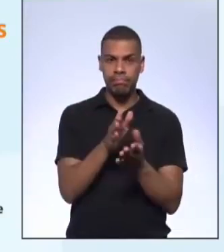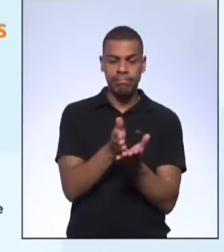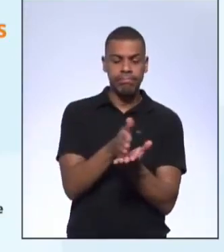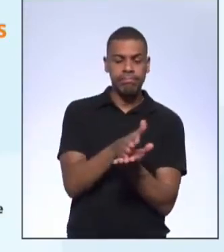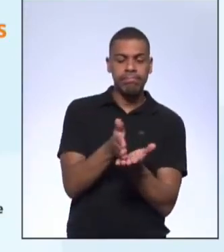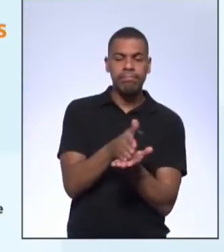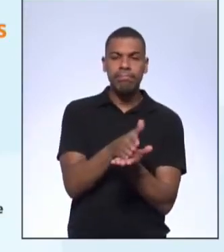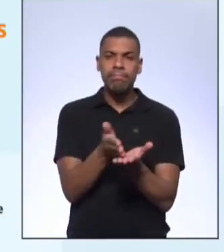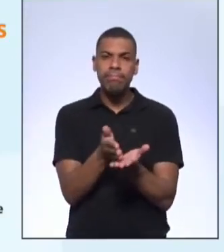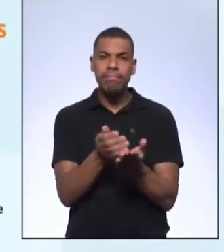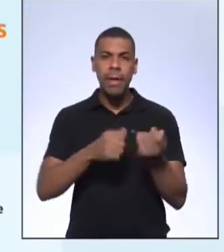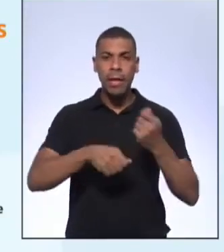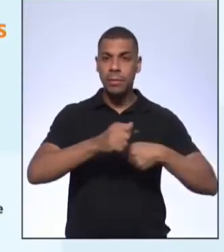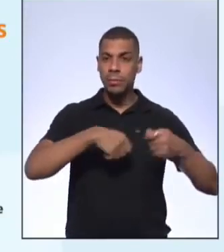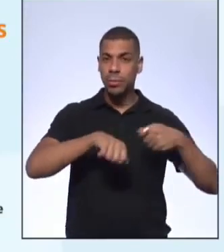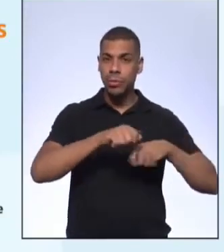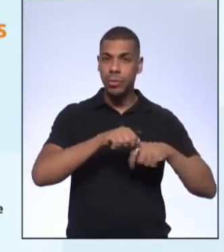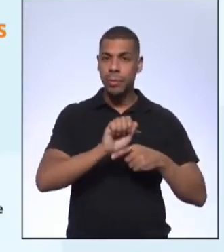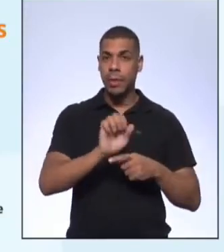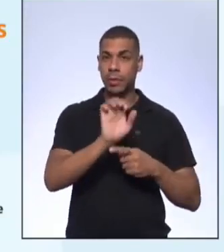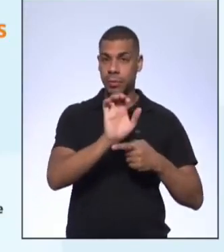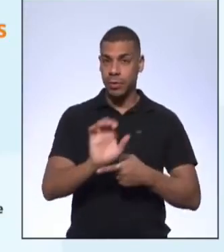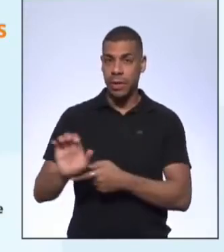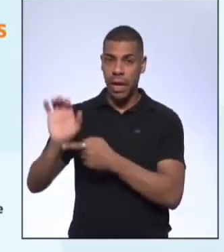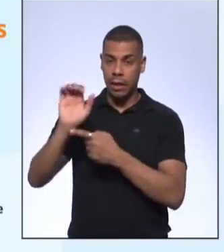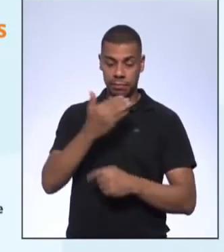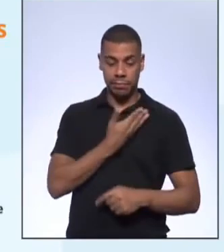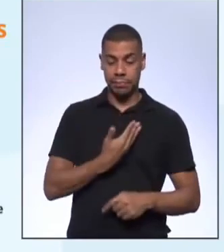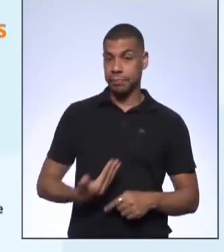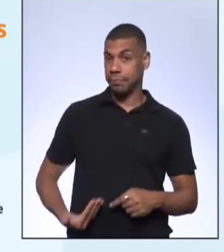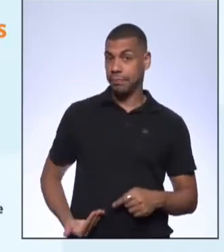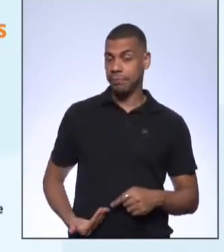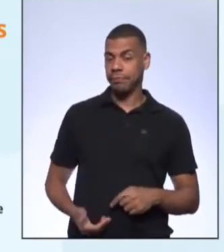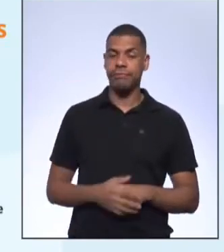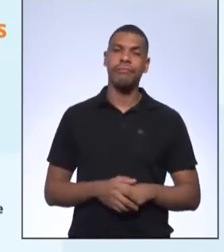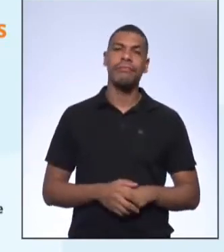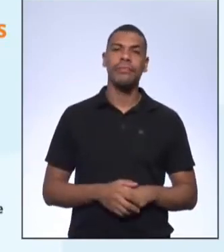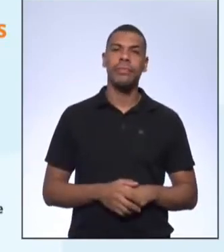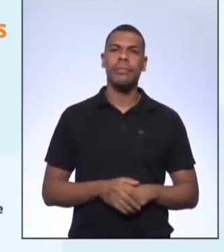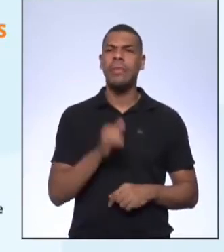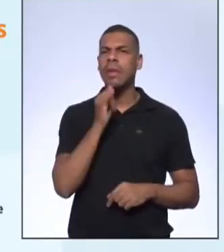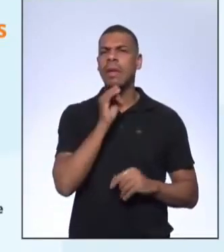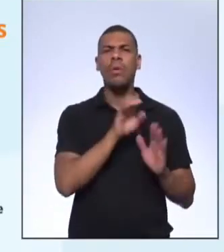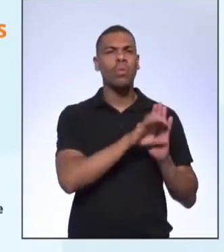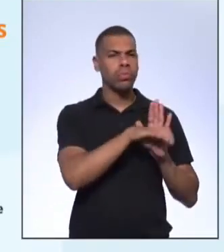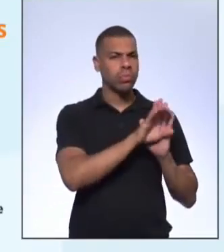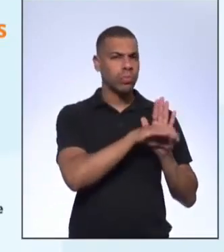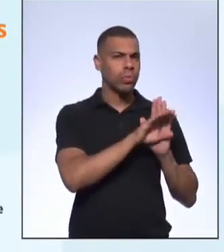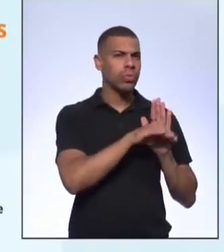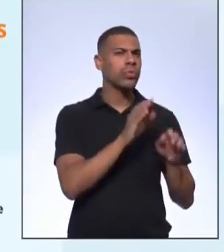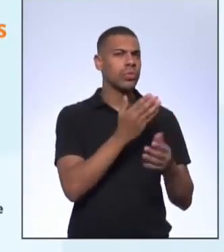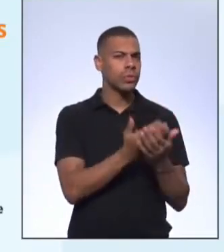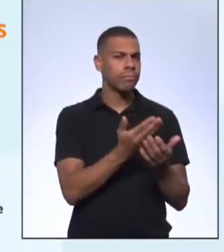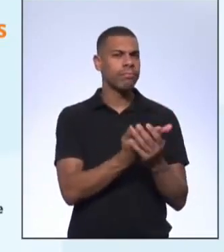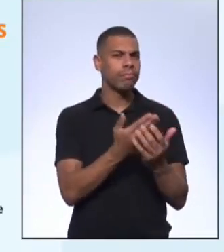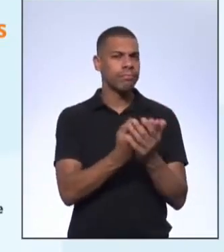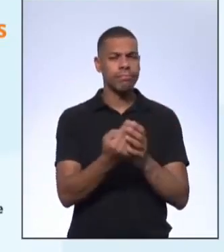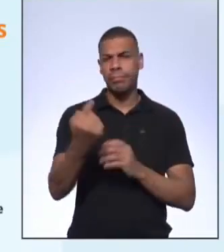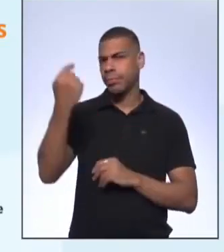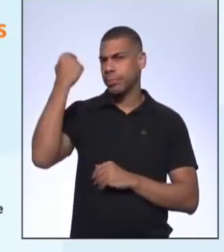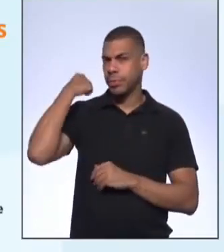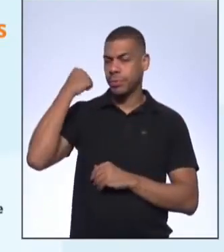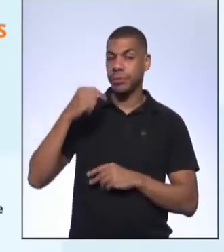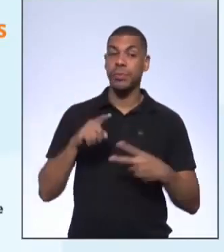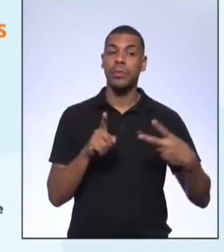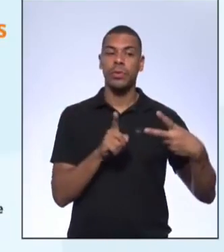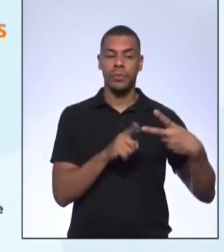e administrada pelo Estado. Então, nós estamos retomando, na verdade, esses conceitos que já foram trabalhados aqui. E daí nós temos o